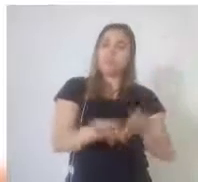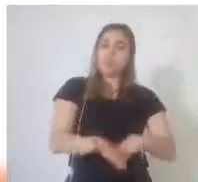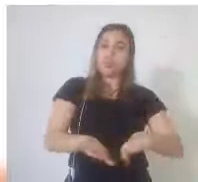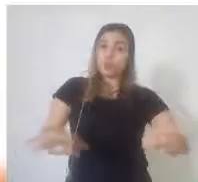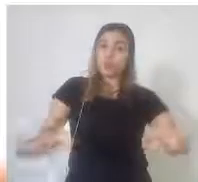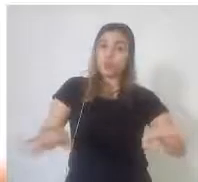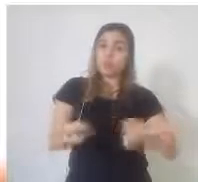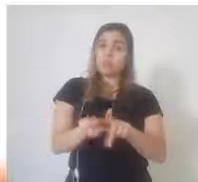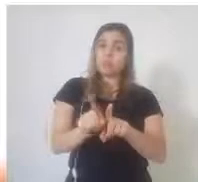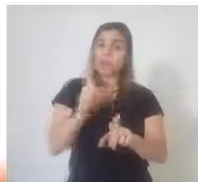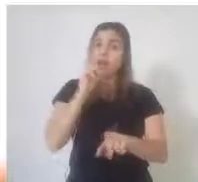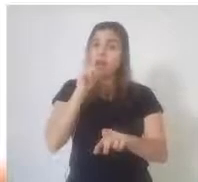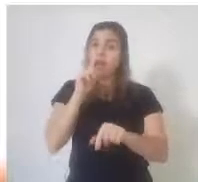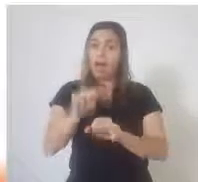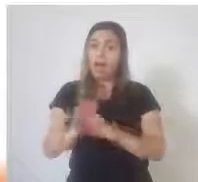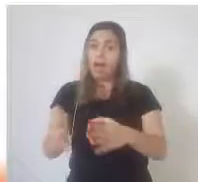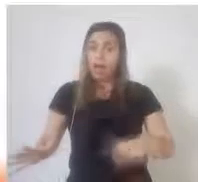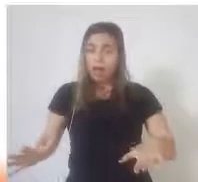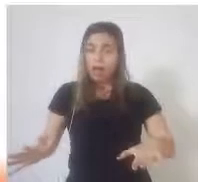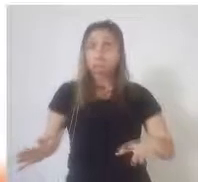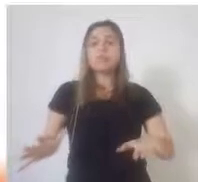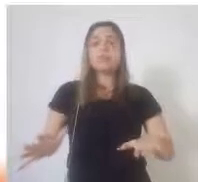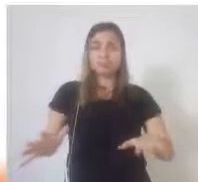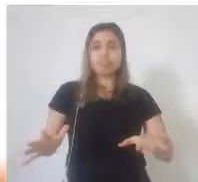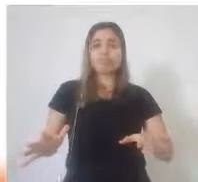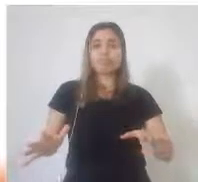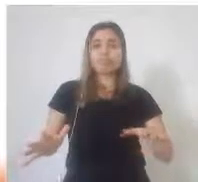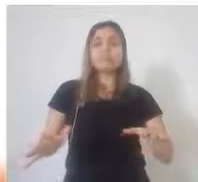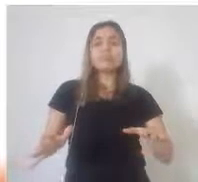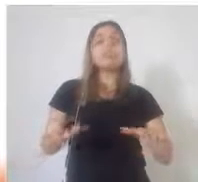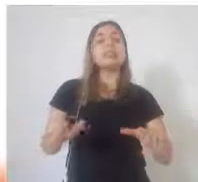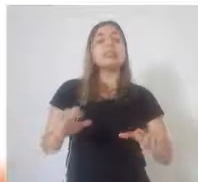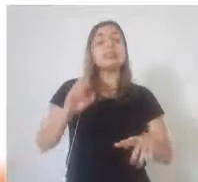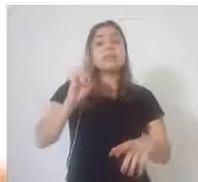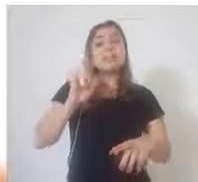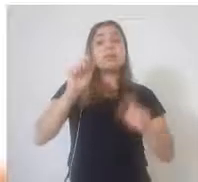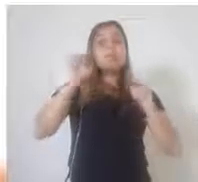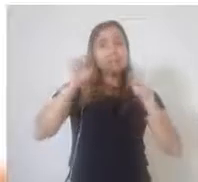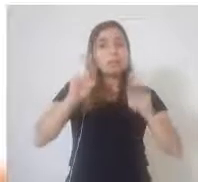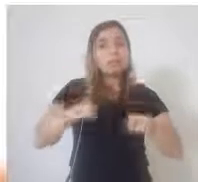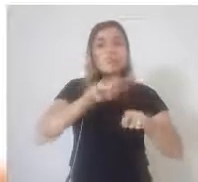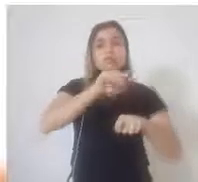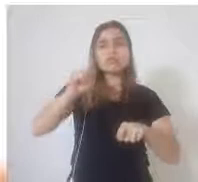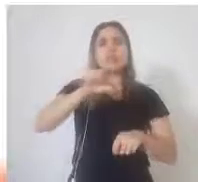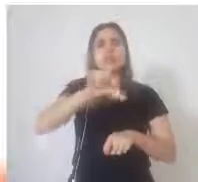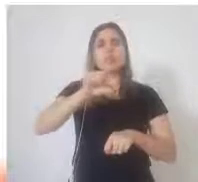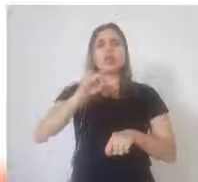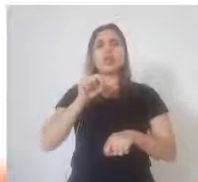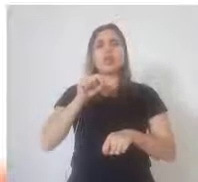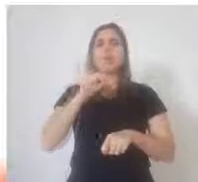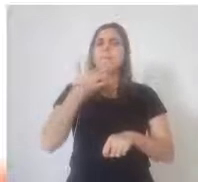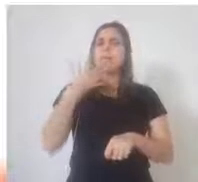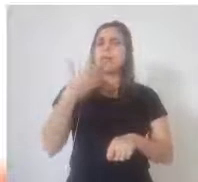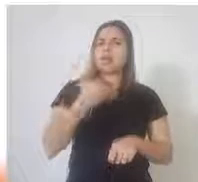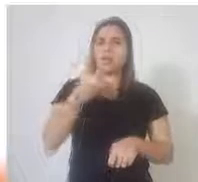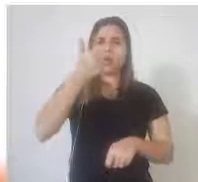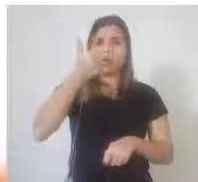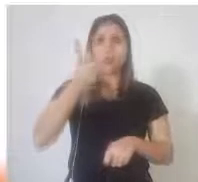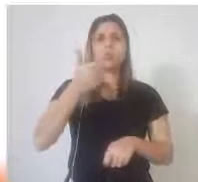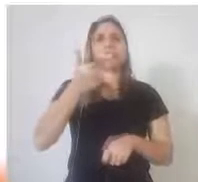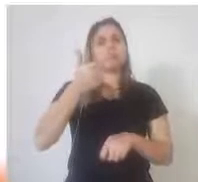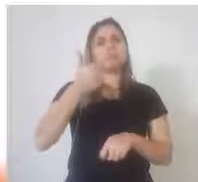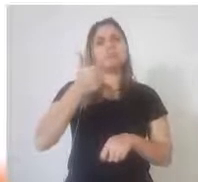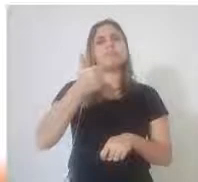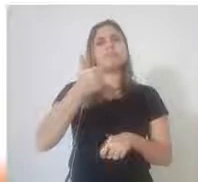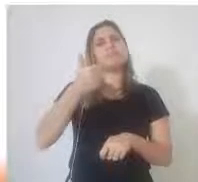agrotóxicos no ambiente, no solo e na água. Então, assim, sempre que possível, né, fazer essas